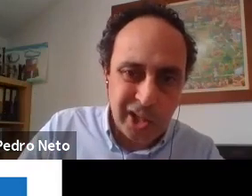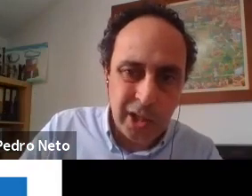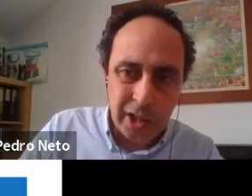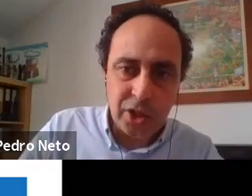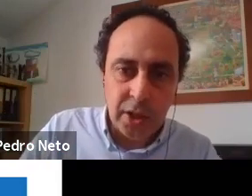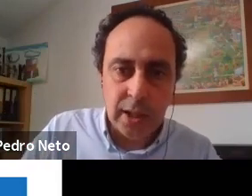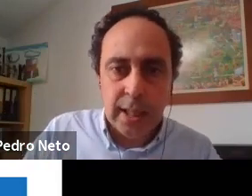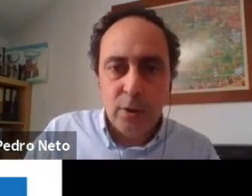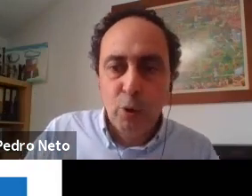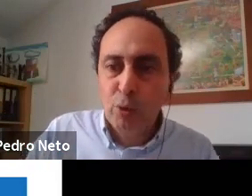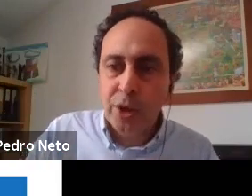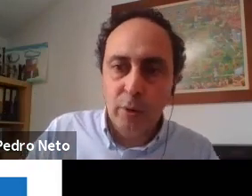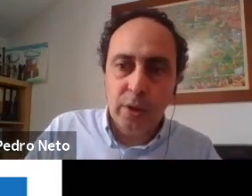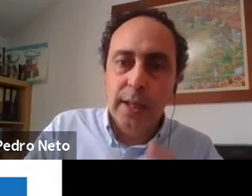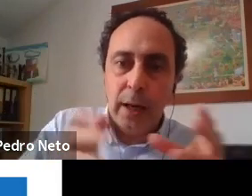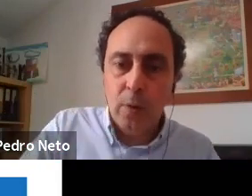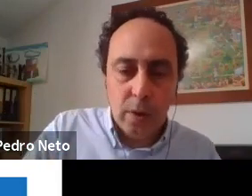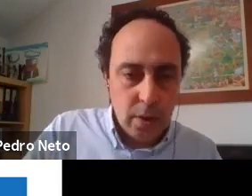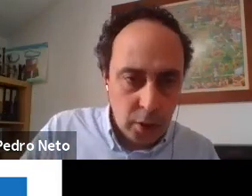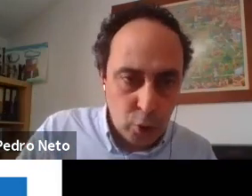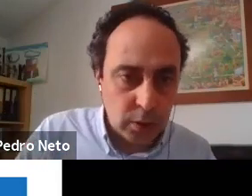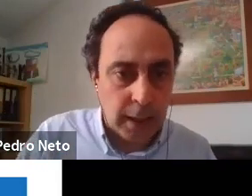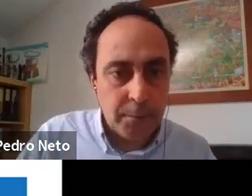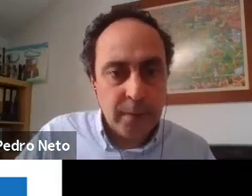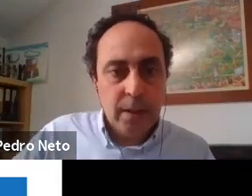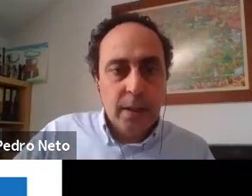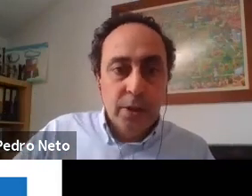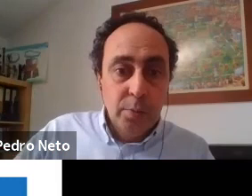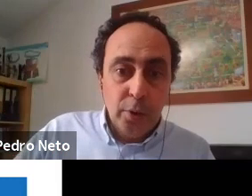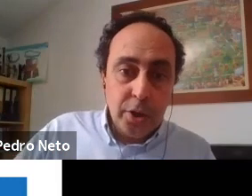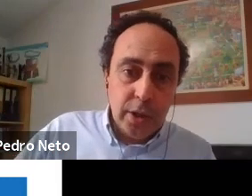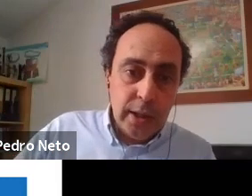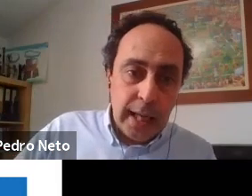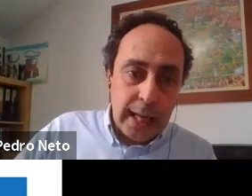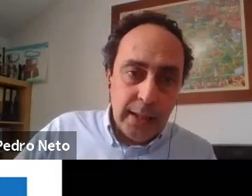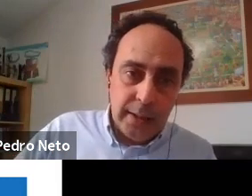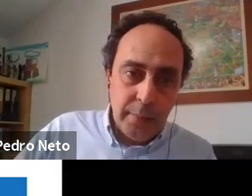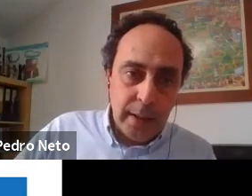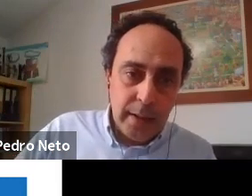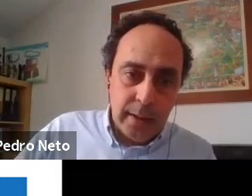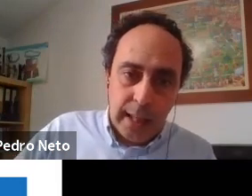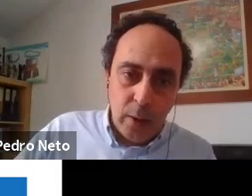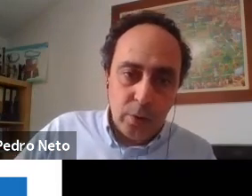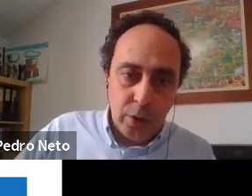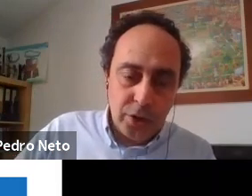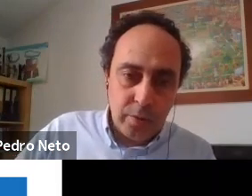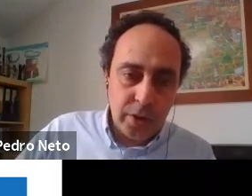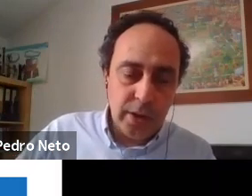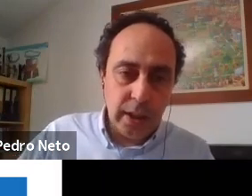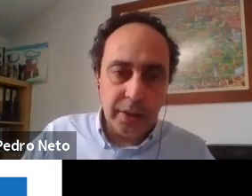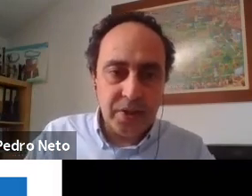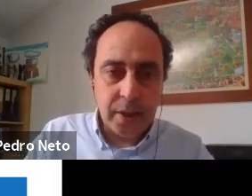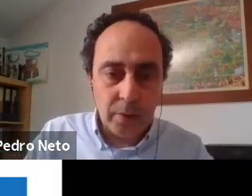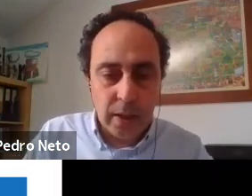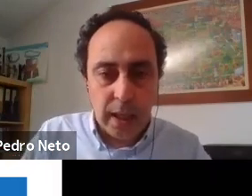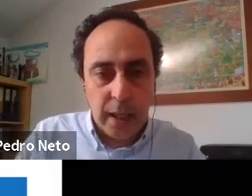insistir num modelo que não resulta. Depois, há aqui também algo que nós temos que